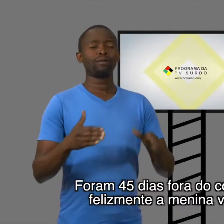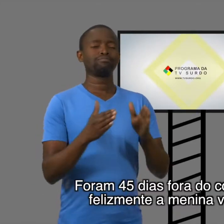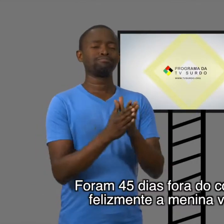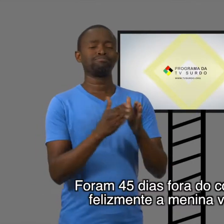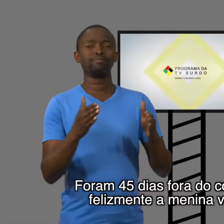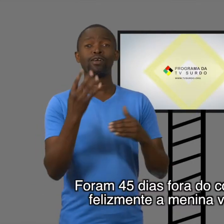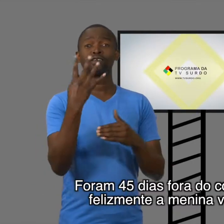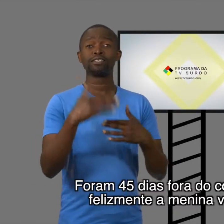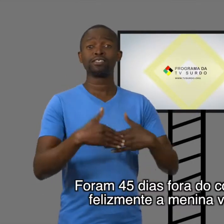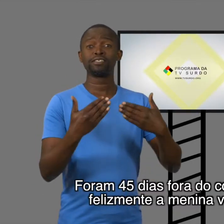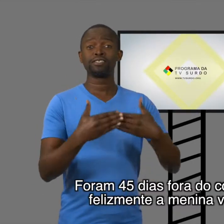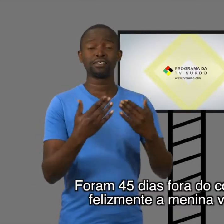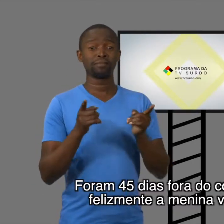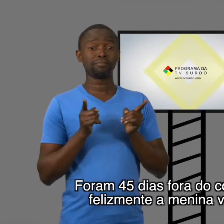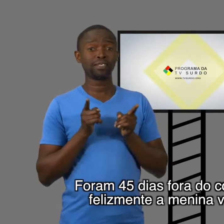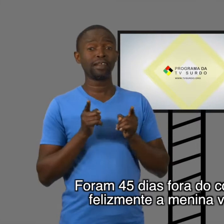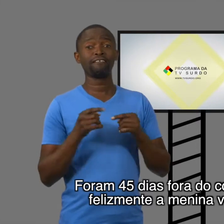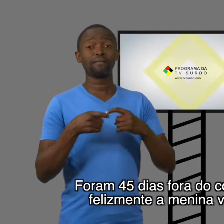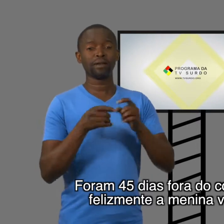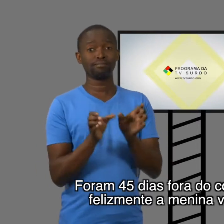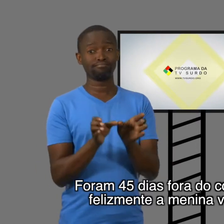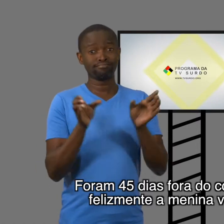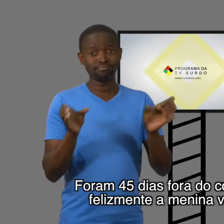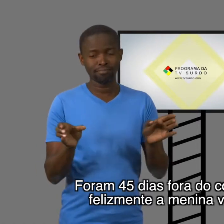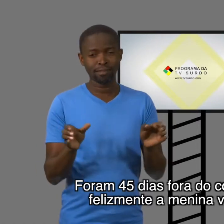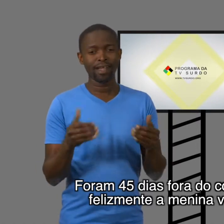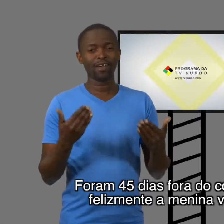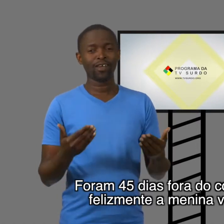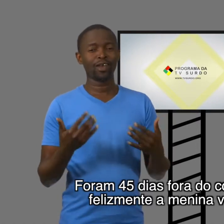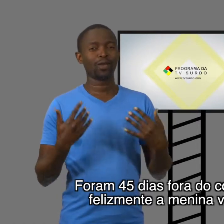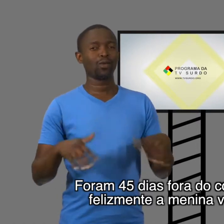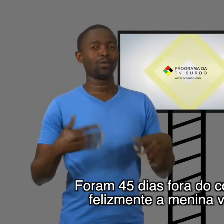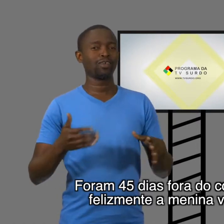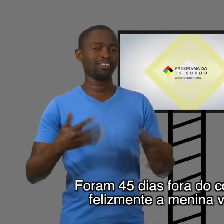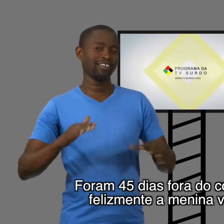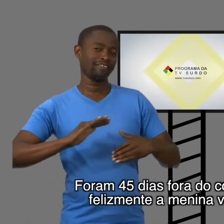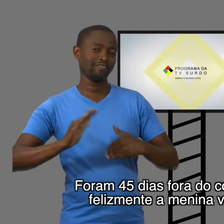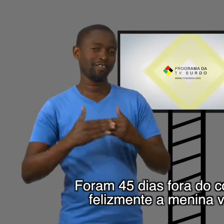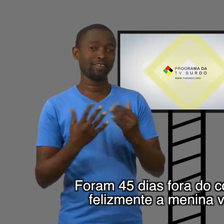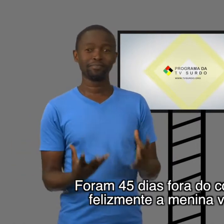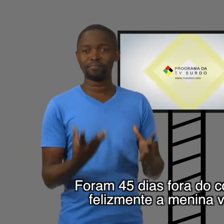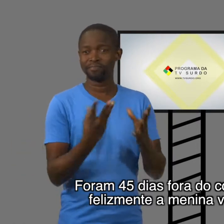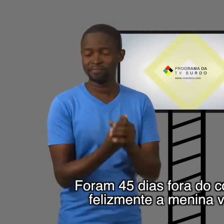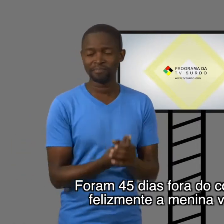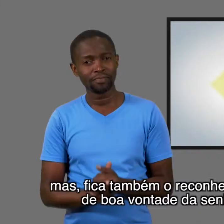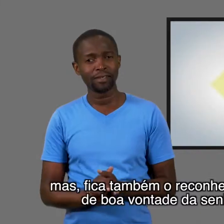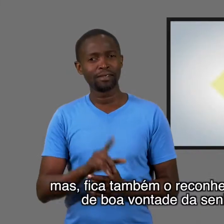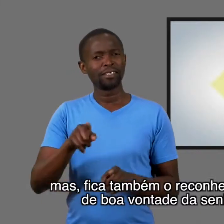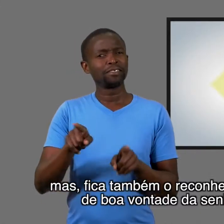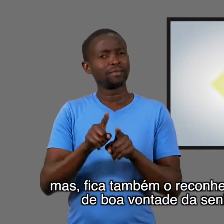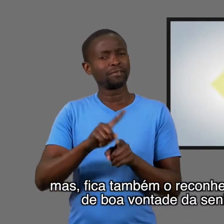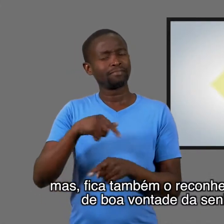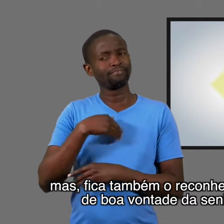Foram 45 dias fora do convívio familiar. Felizmente, a menina voltou à casa.